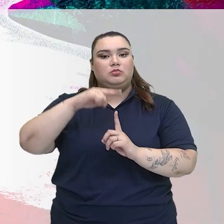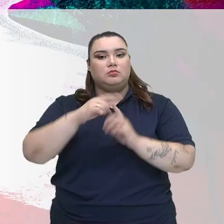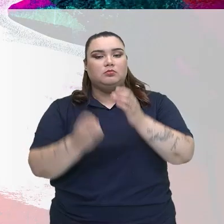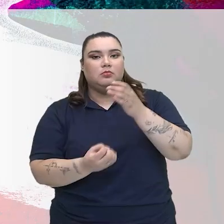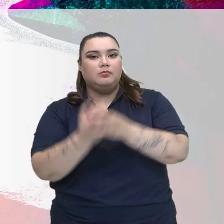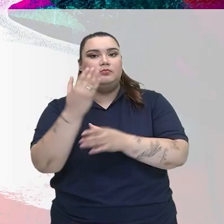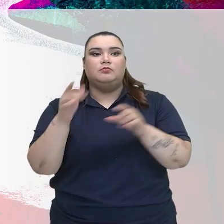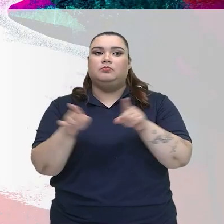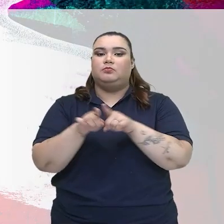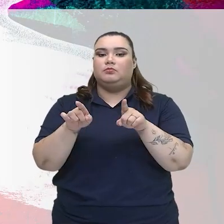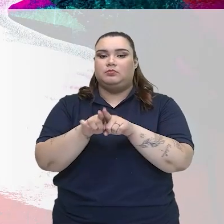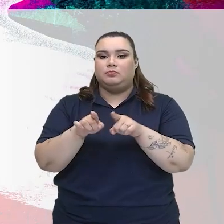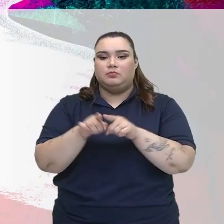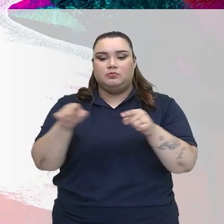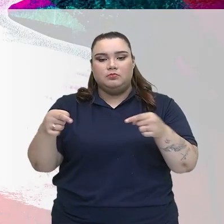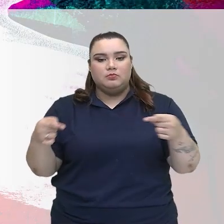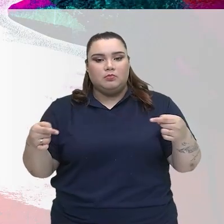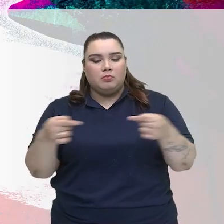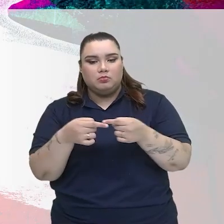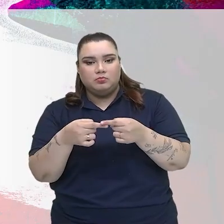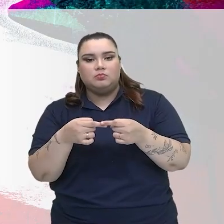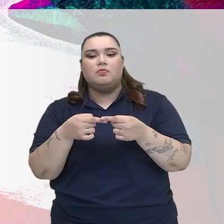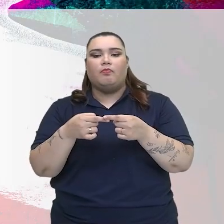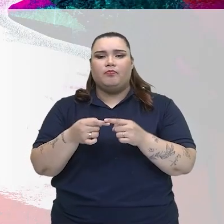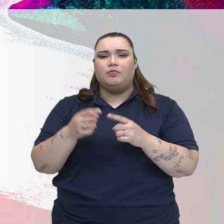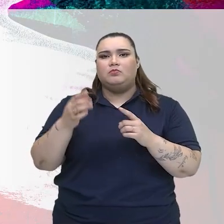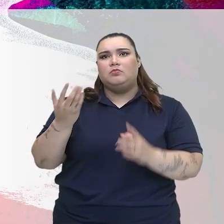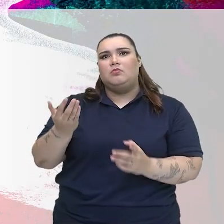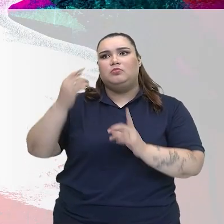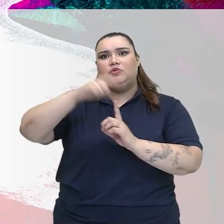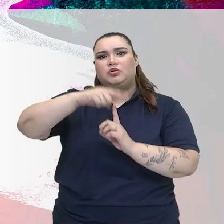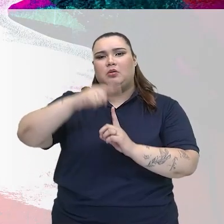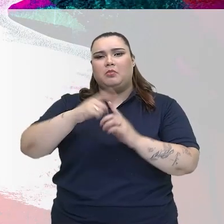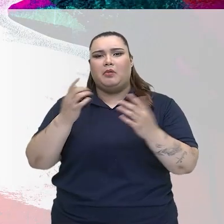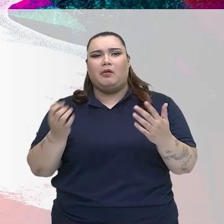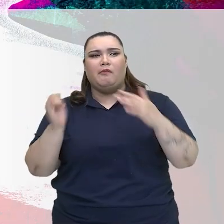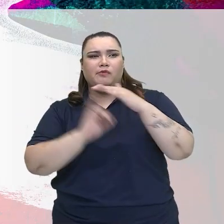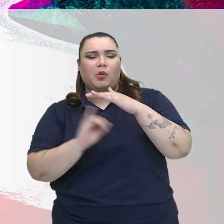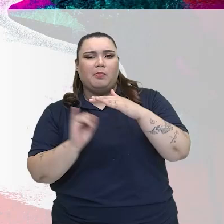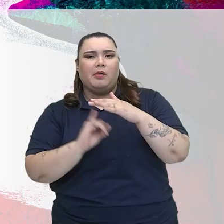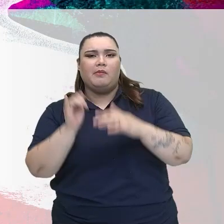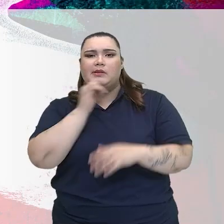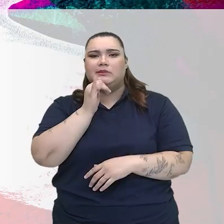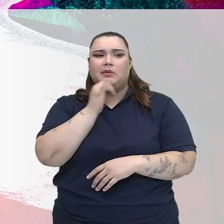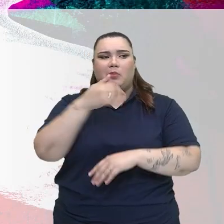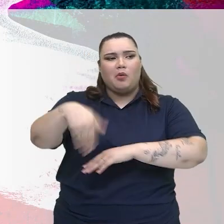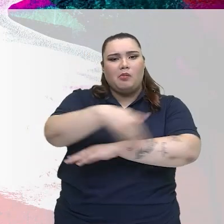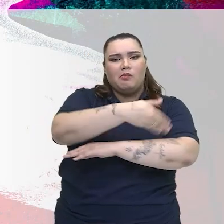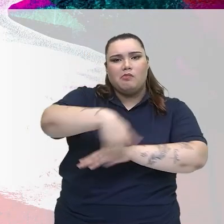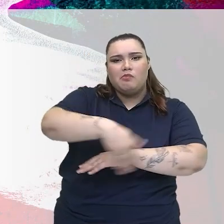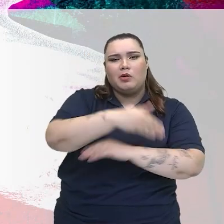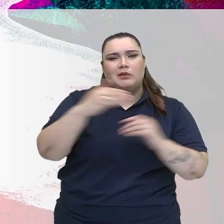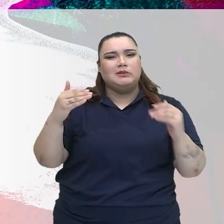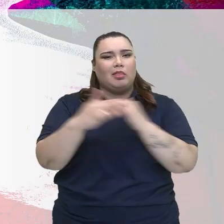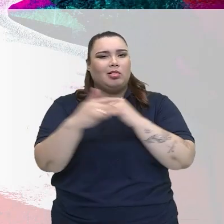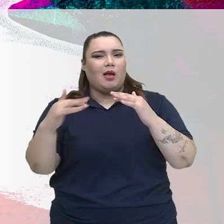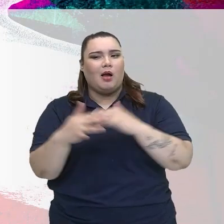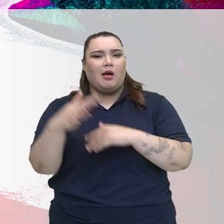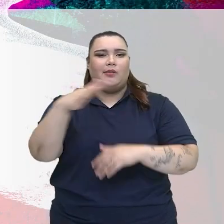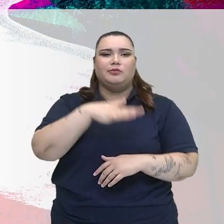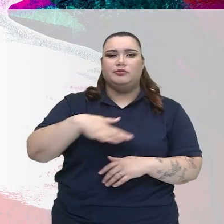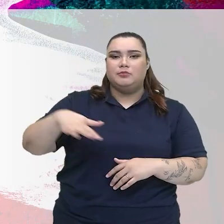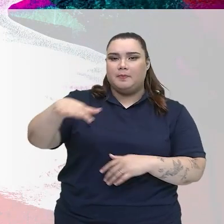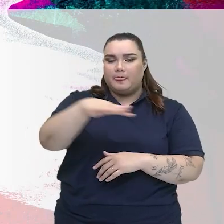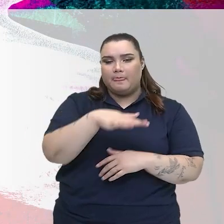surgiu justamente nesse meio mais informal ali das ruas, dos centros urbanos, e por